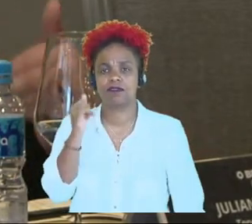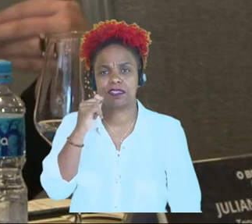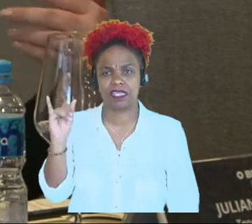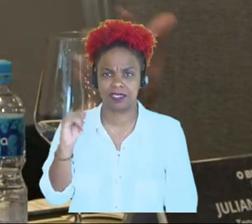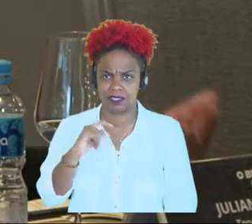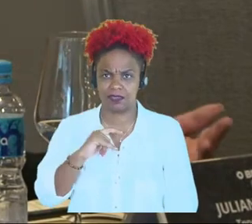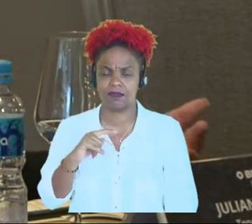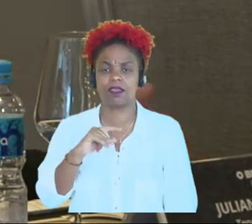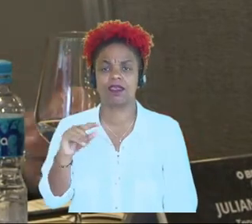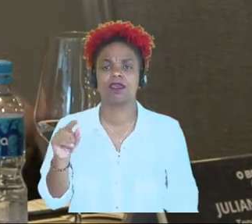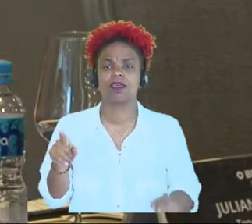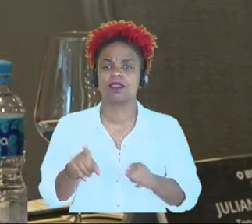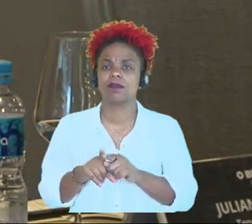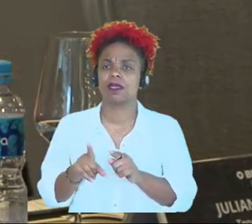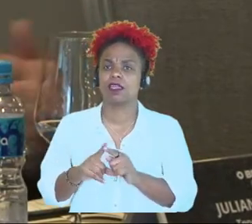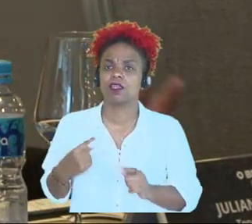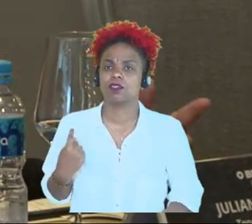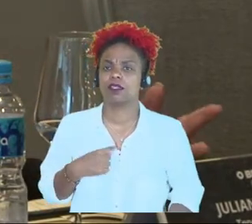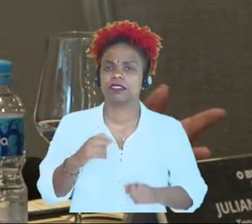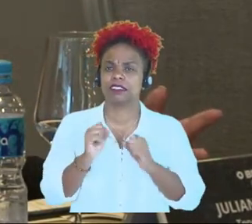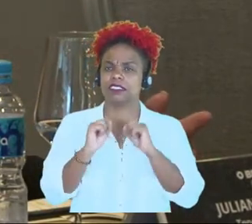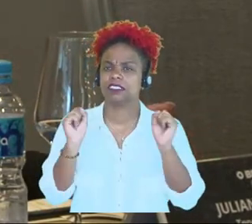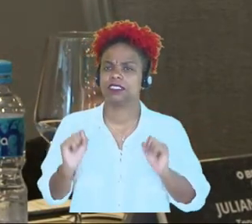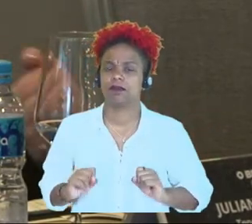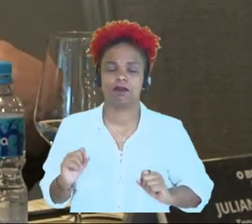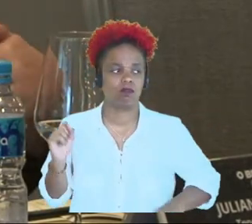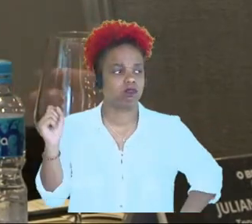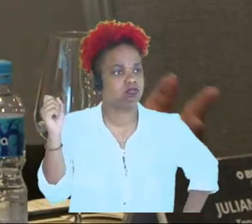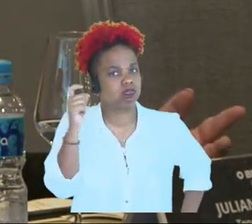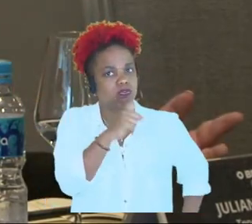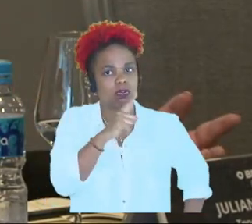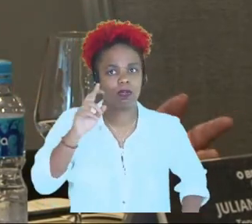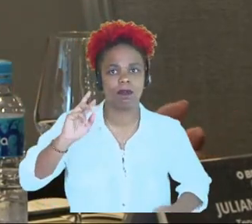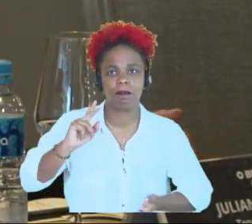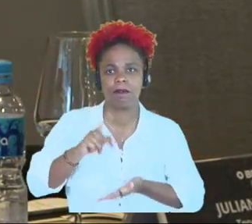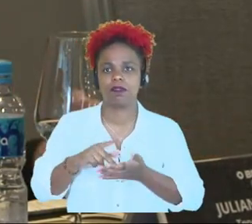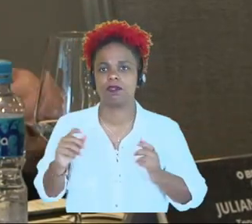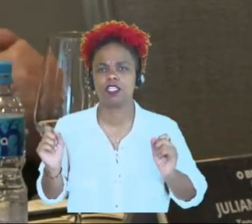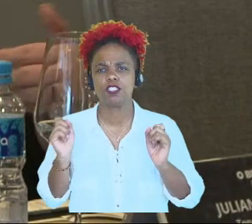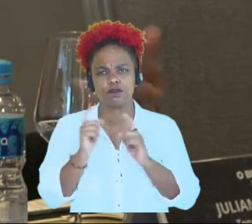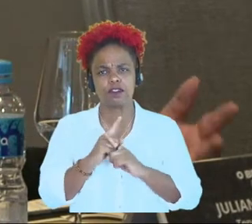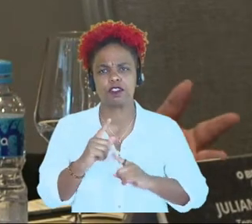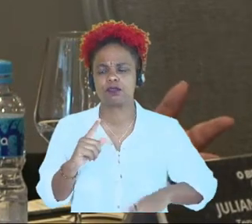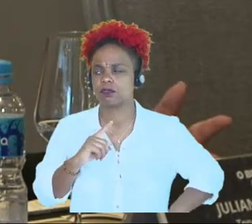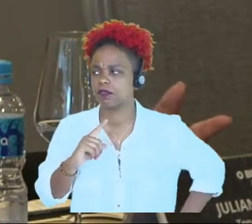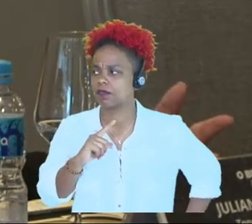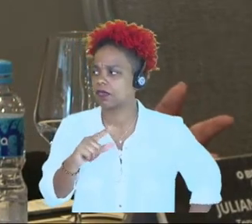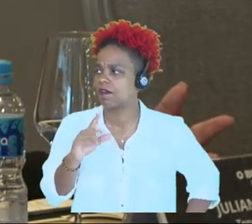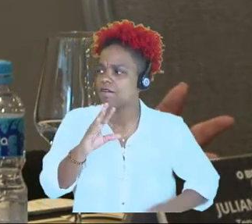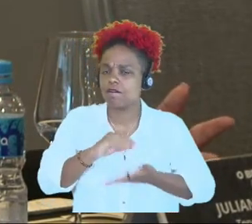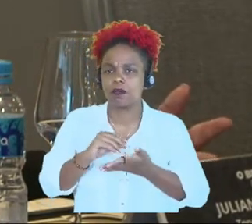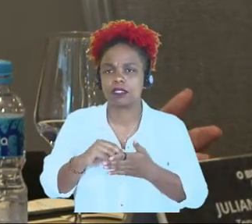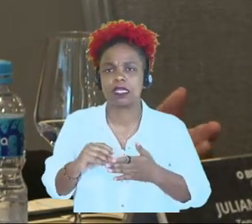Uma reforma tributária, nosso sistema tributário é extremamente complexo, extremamente difícil, traz muita insegurança jurídica para o Brasil. Hoje,